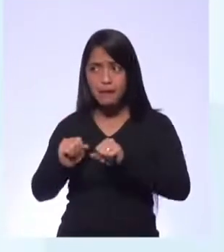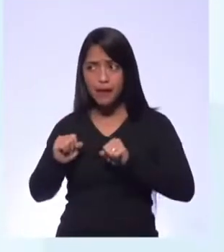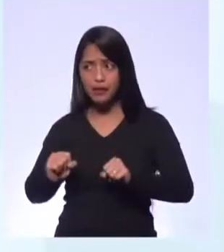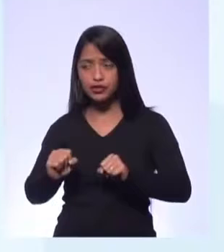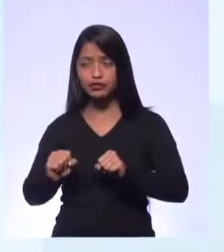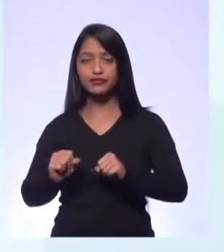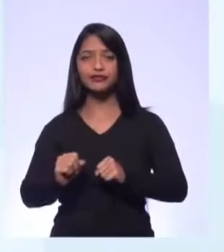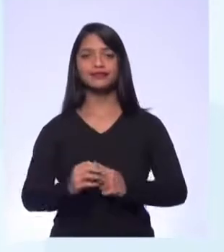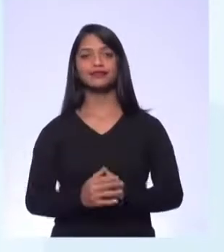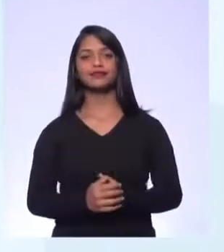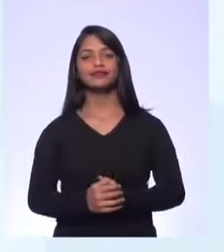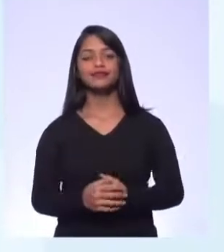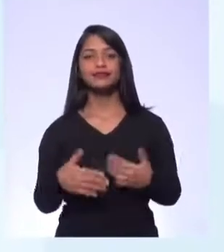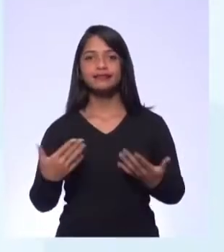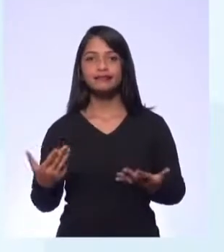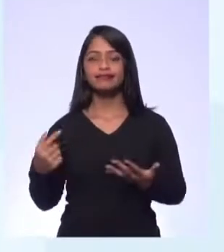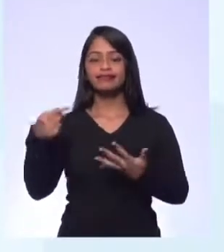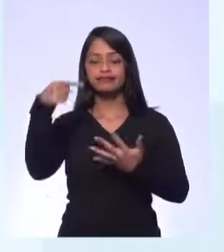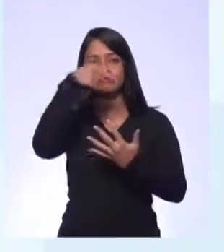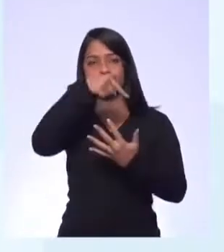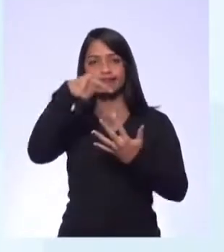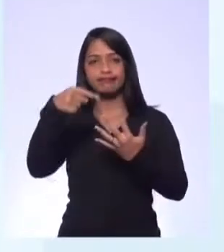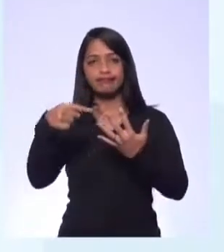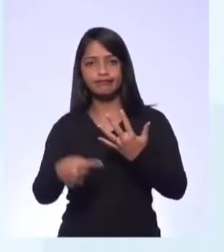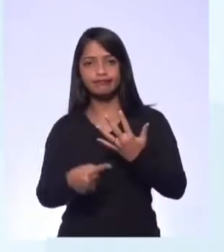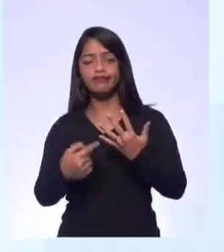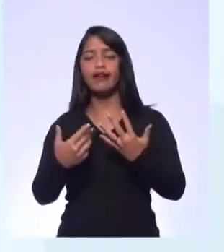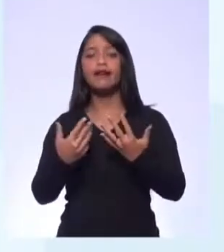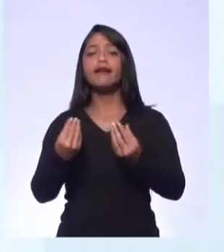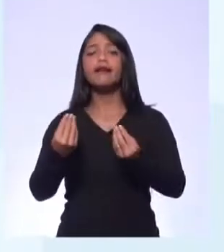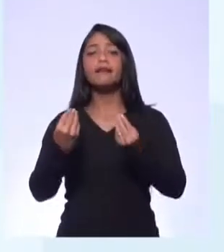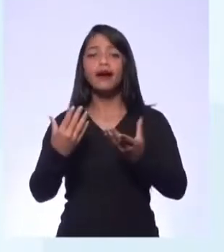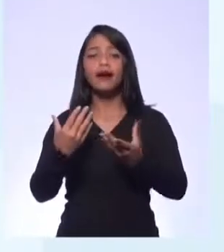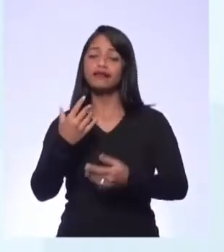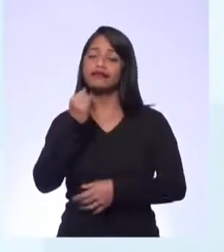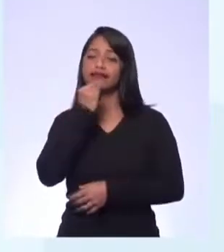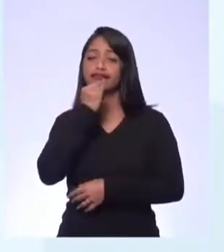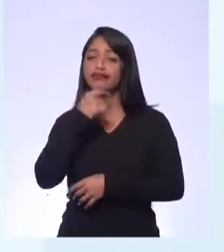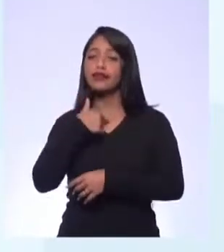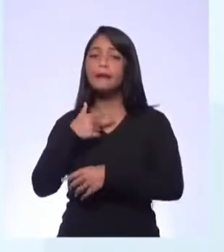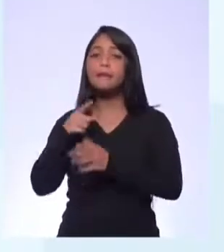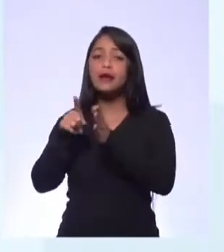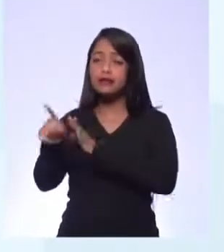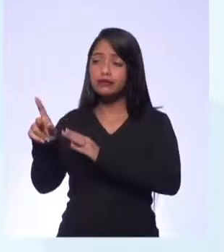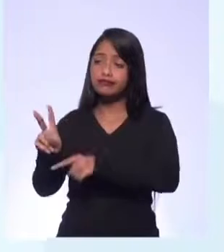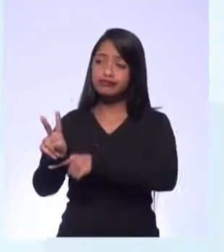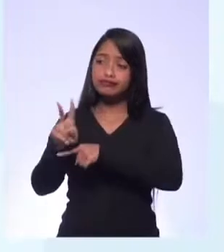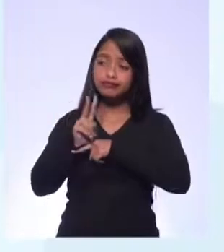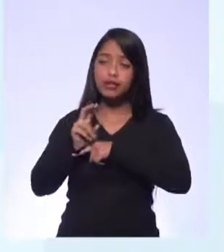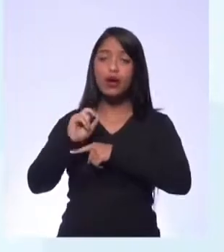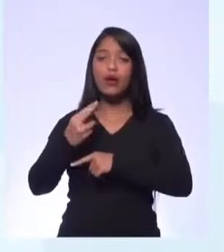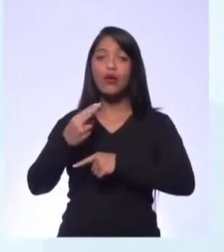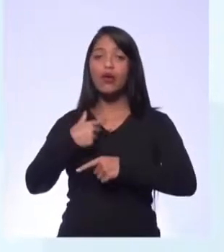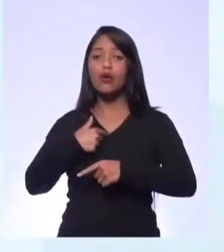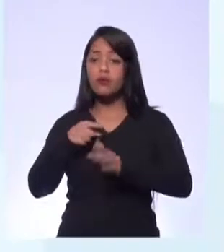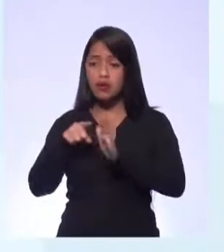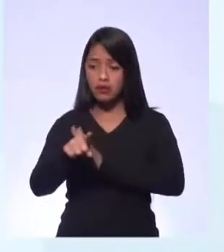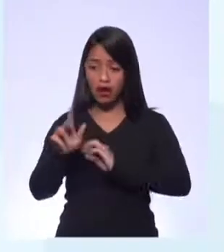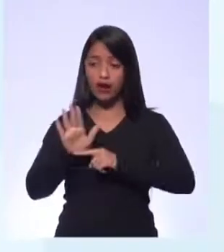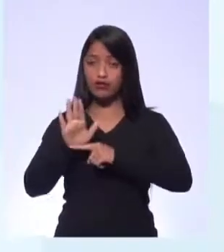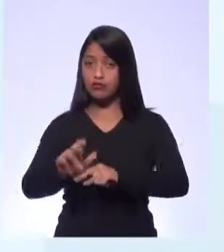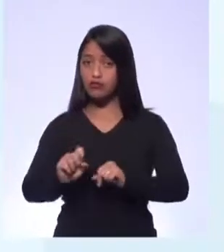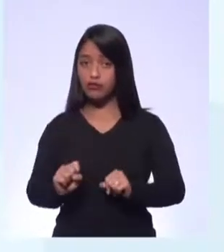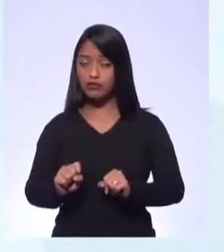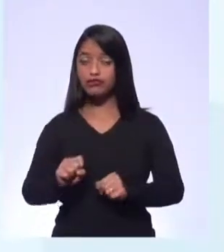Então, a gente usa também para pedir algo emprestado, para oferecer ajuda. E ali embaixo eu deixei o cannot